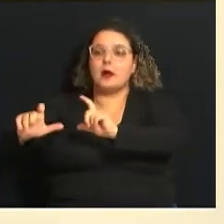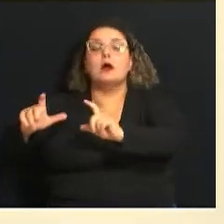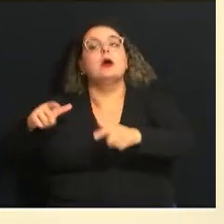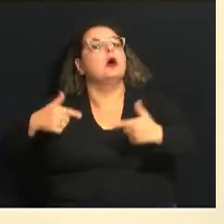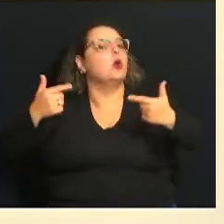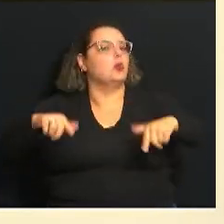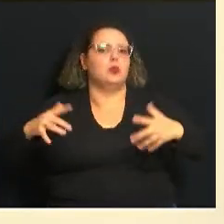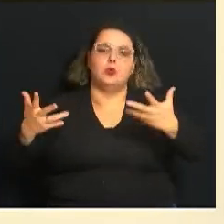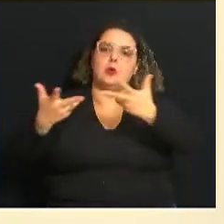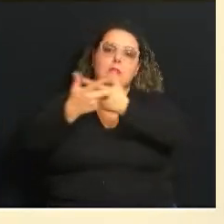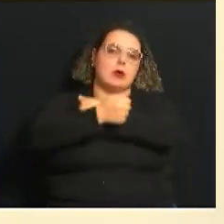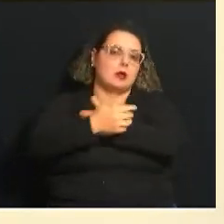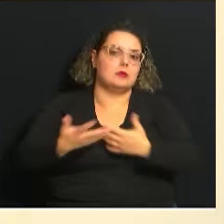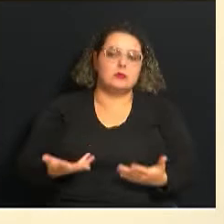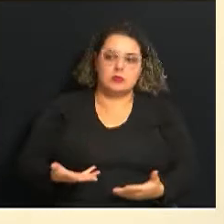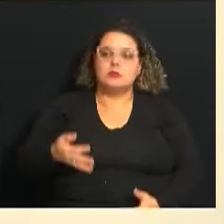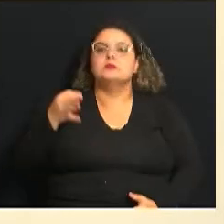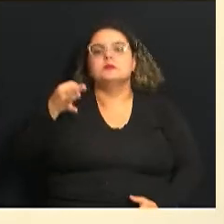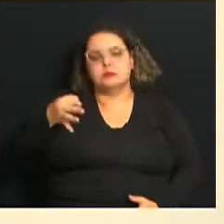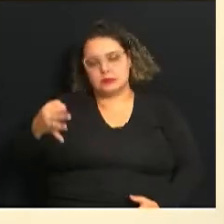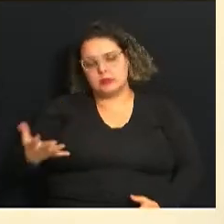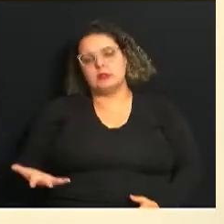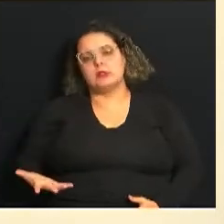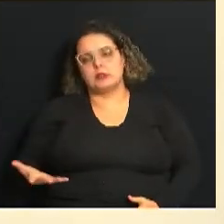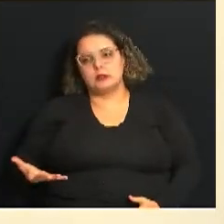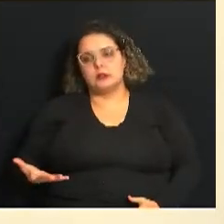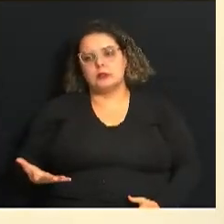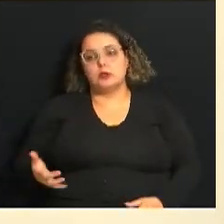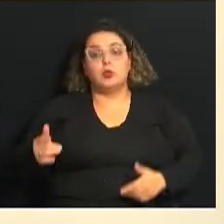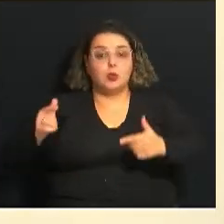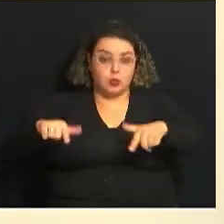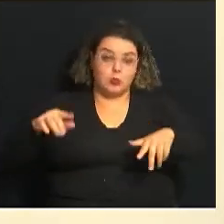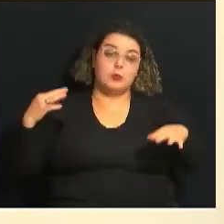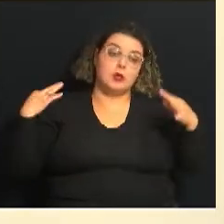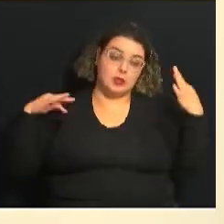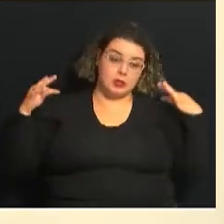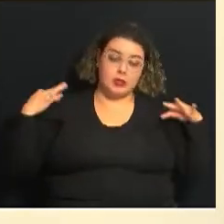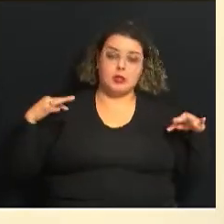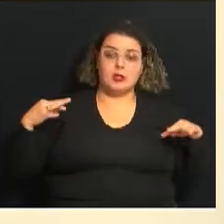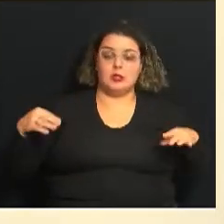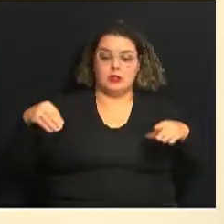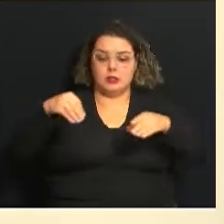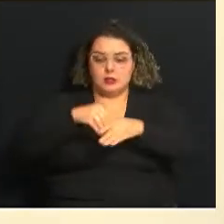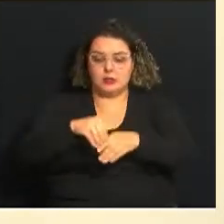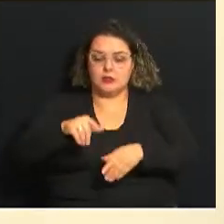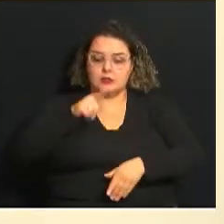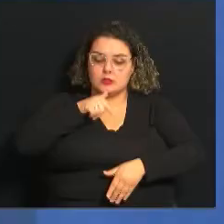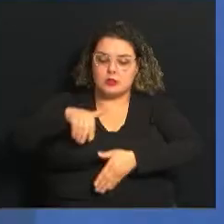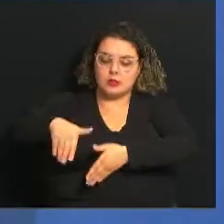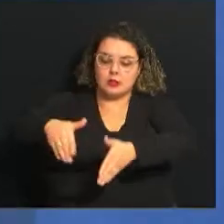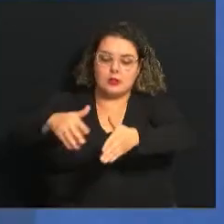maravilhoso e com certeza tem que ser considerado um local turístico dentro dessa Rota Turística das Águas.